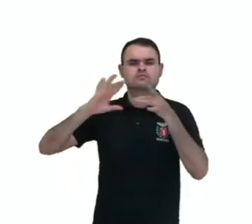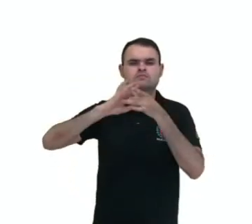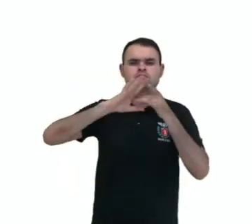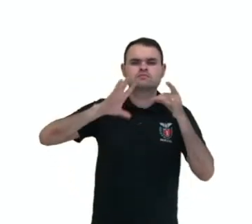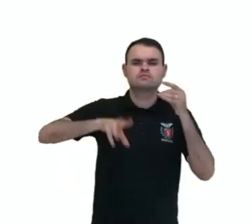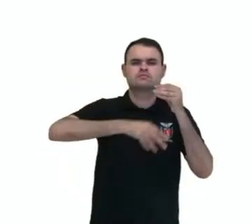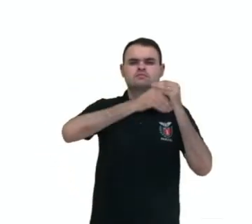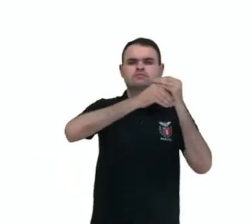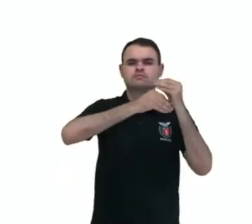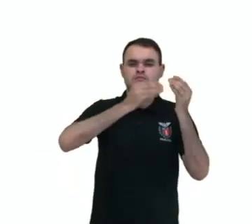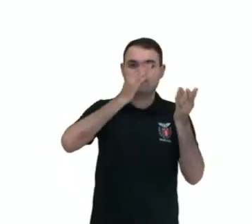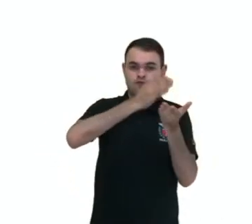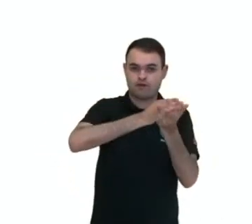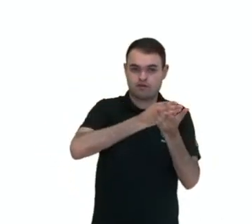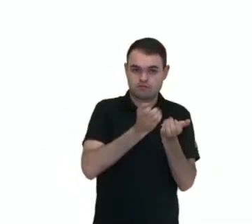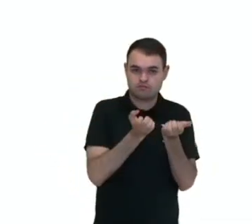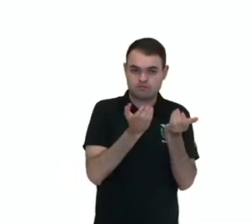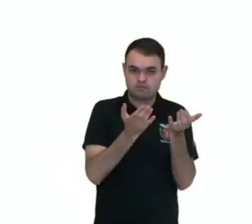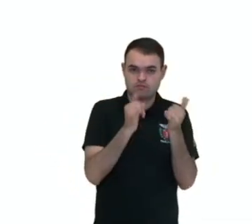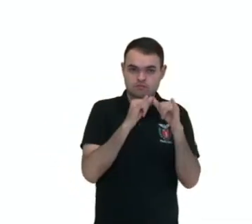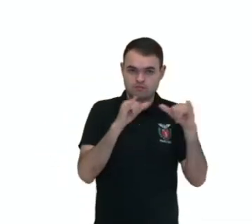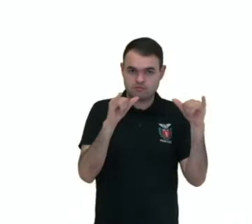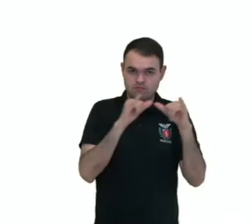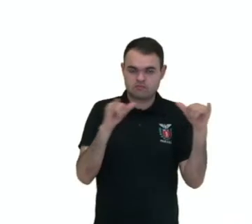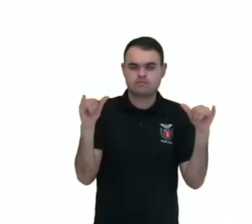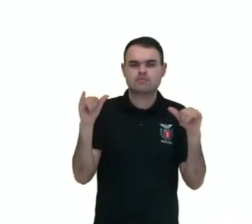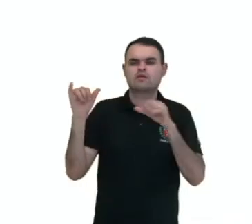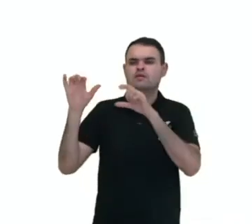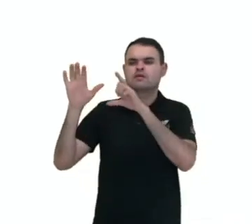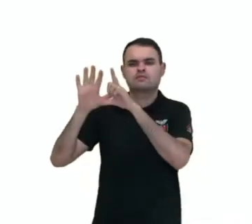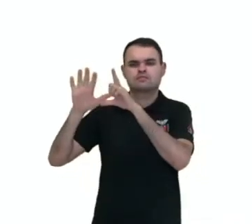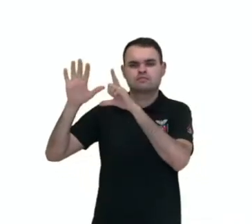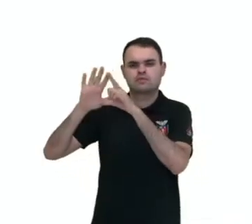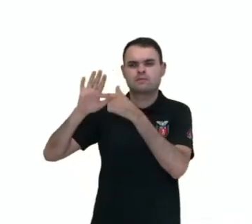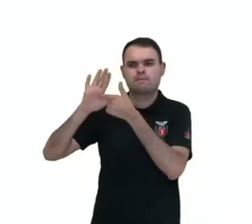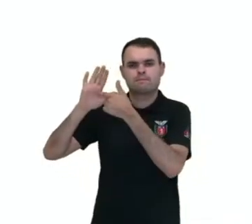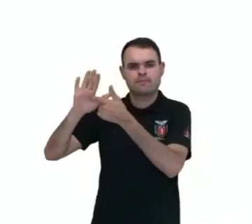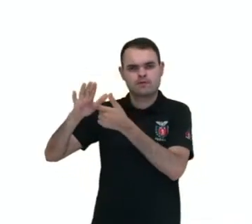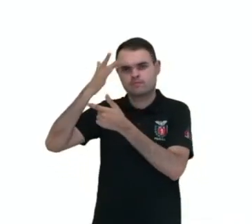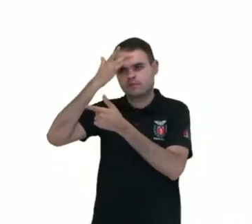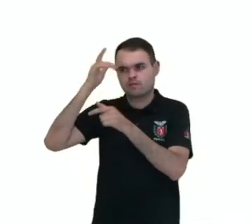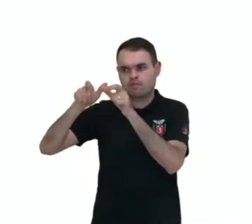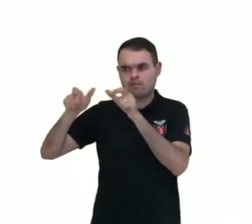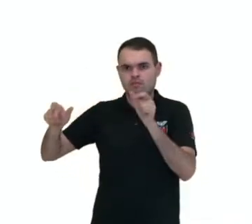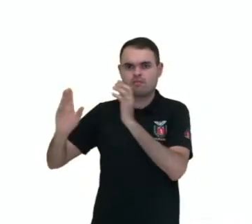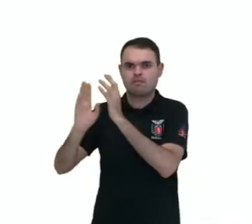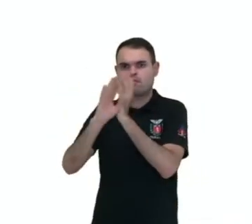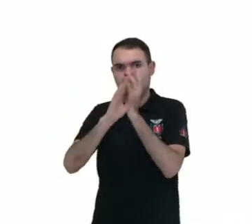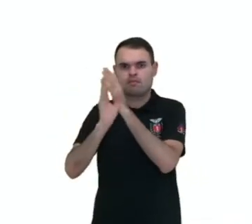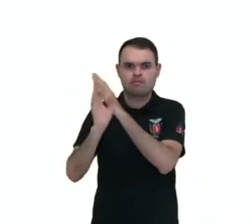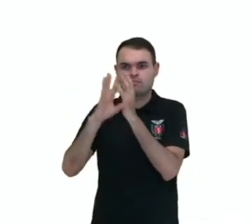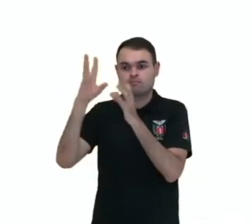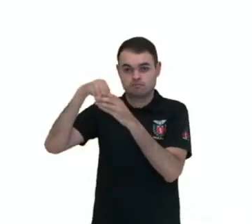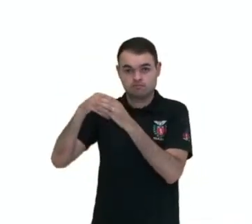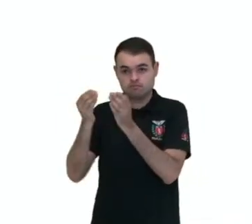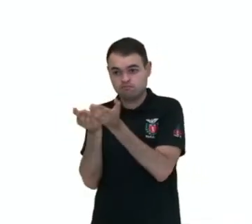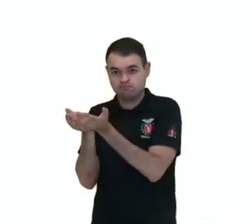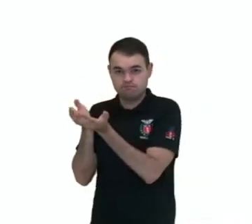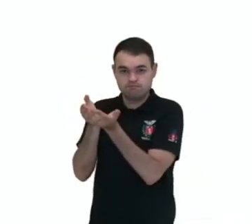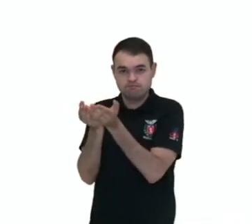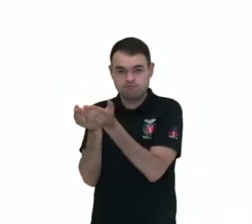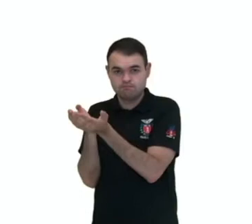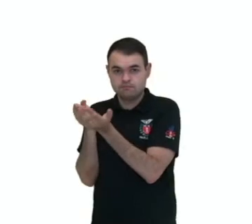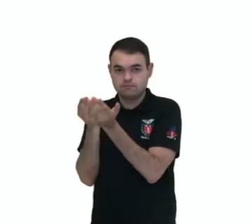na notícia? A imagem mostra pessoas amontoadas em um bote à deriva no meio do mar. Elas